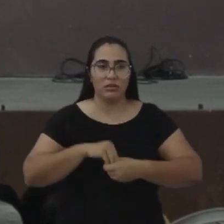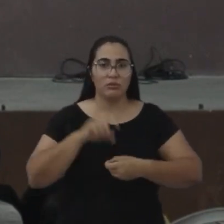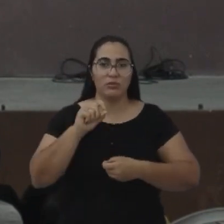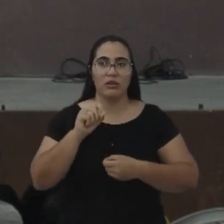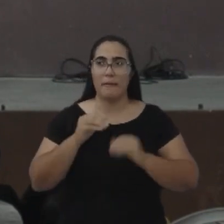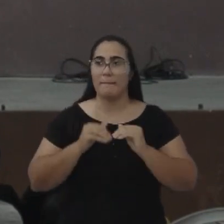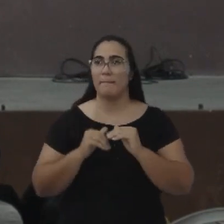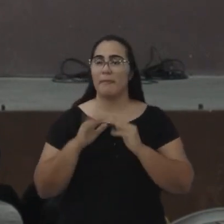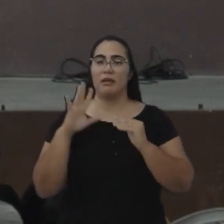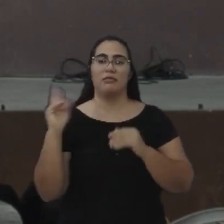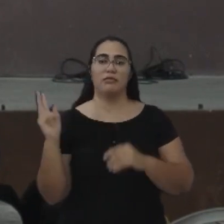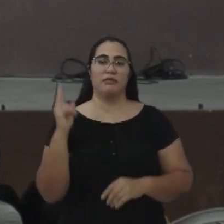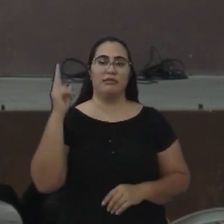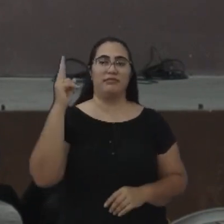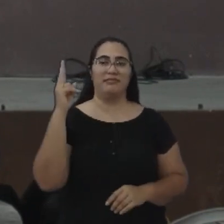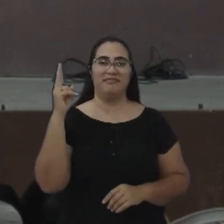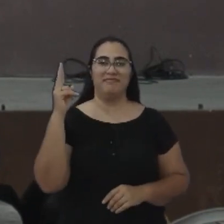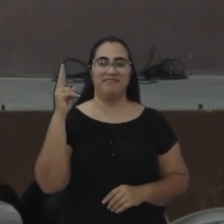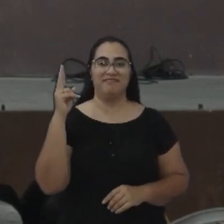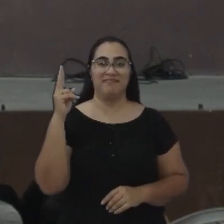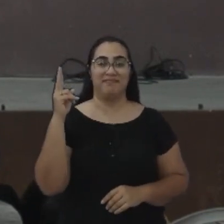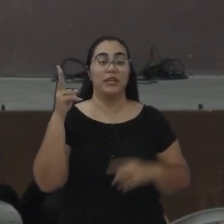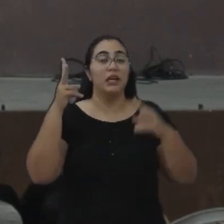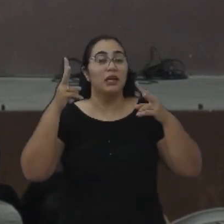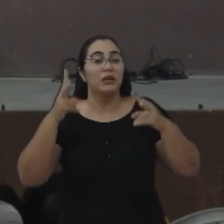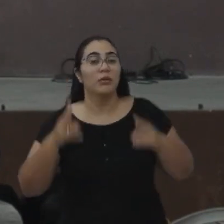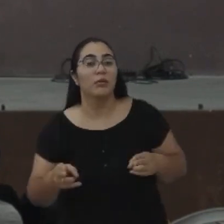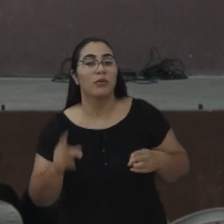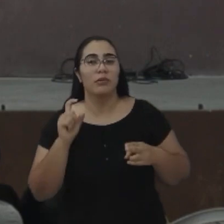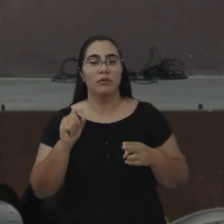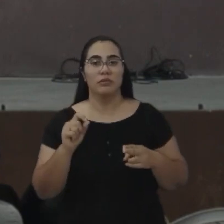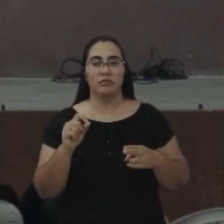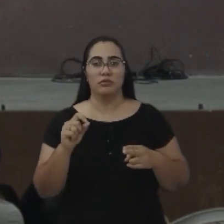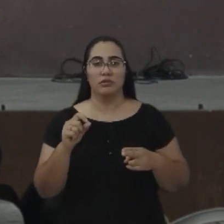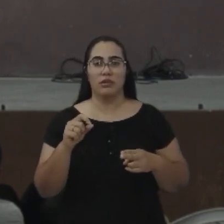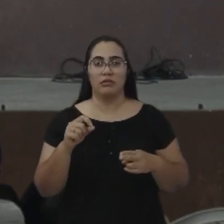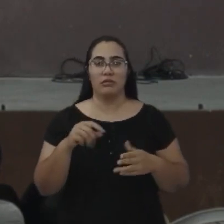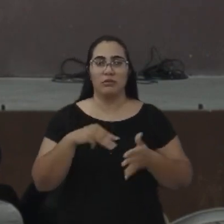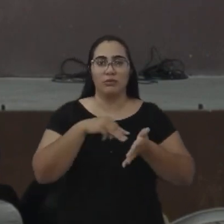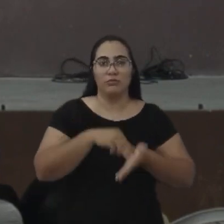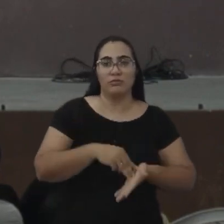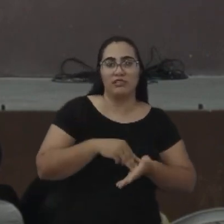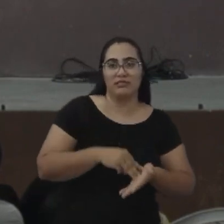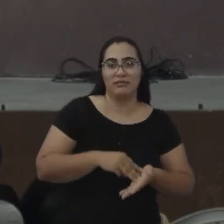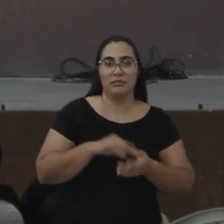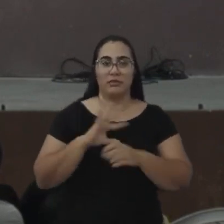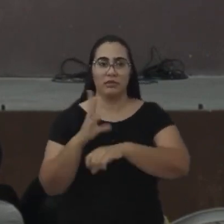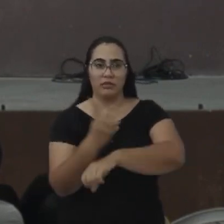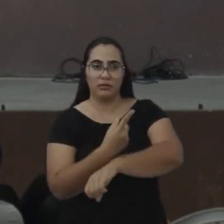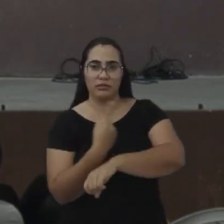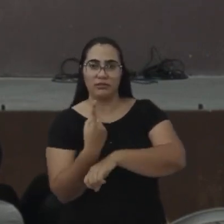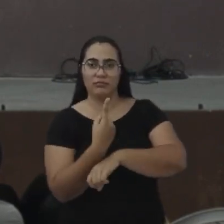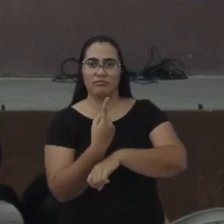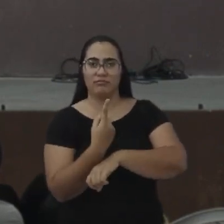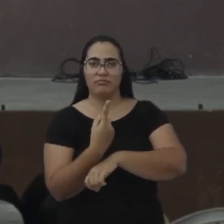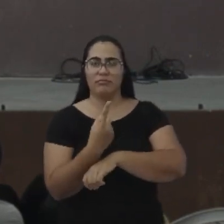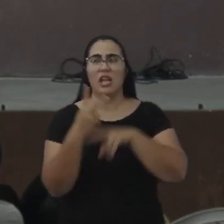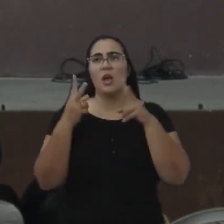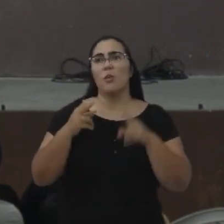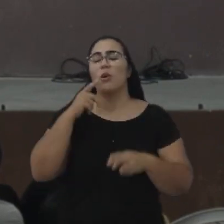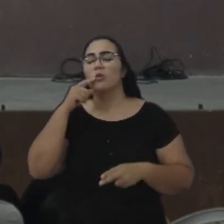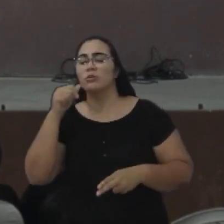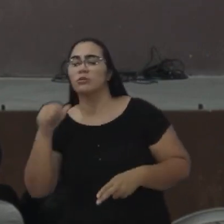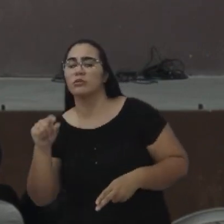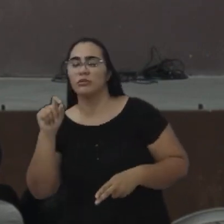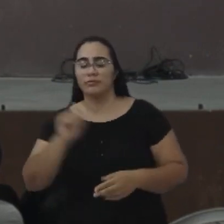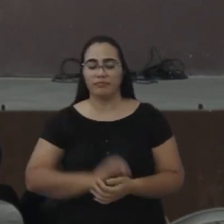valor. Assim também são os membros do reino de Deus. Como o sal, haverá tempos quando suas